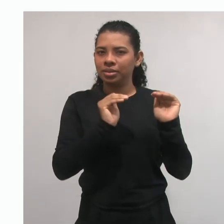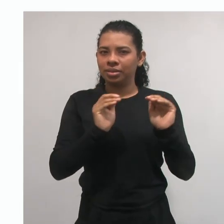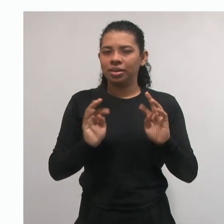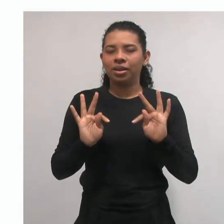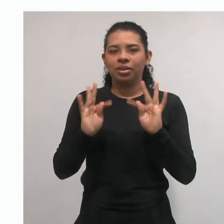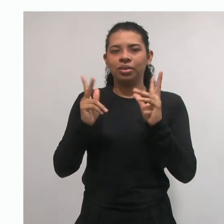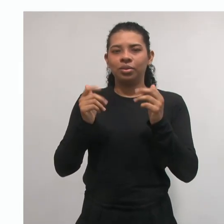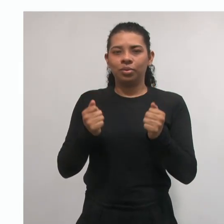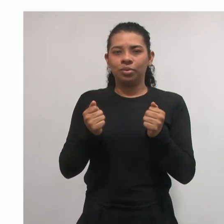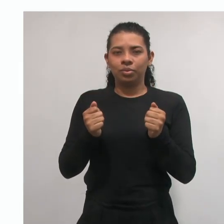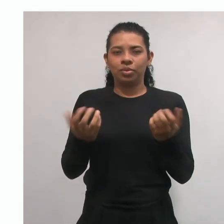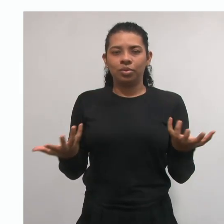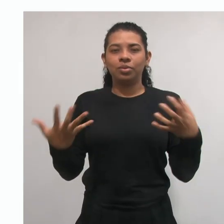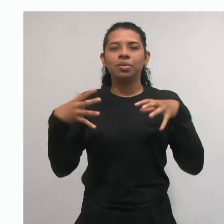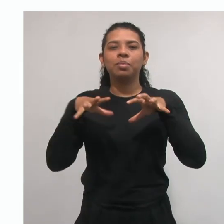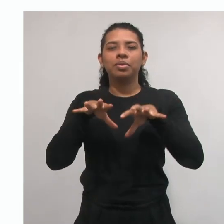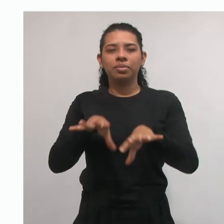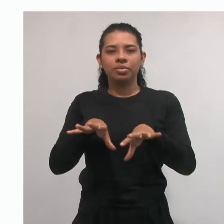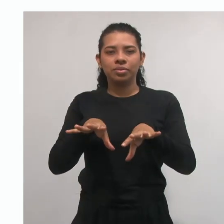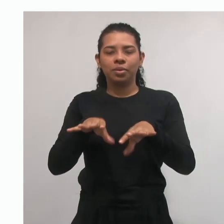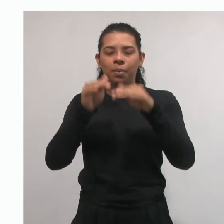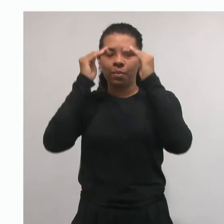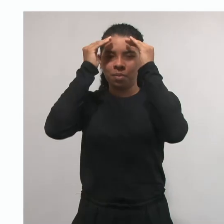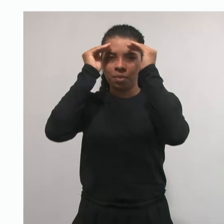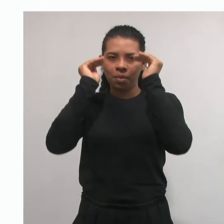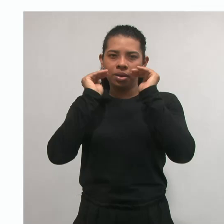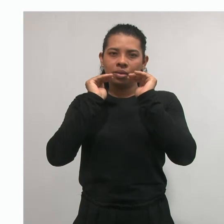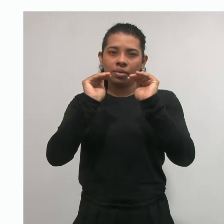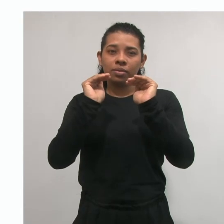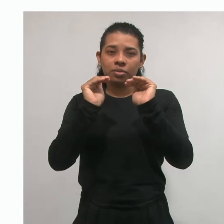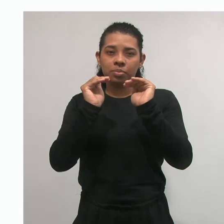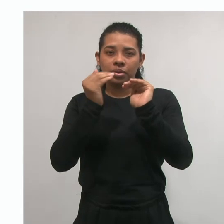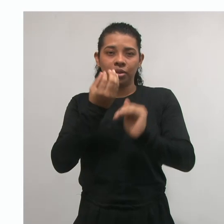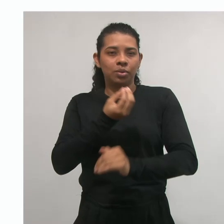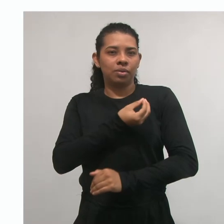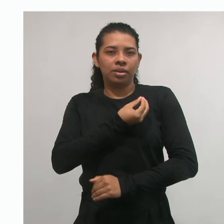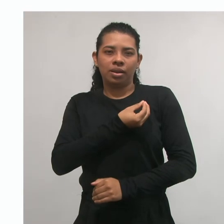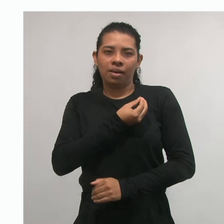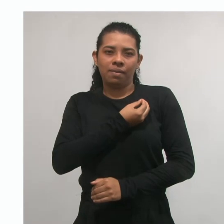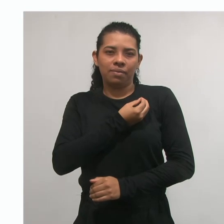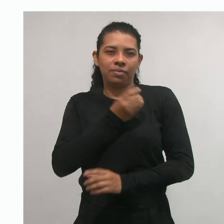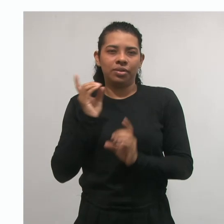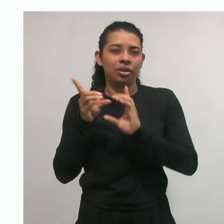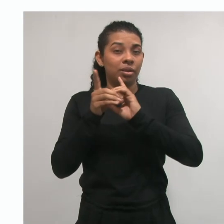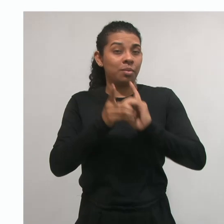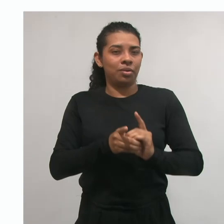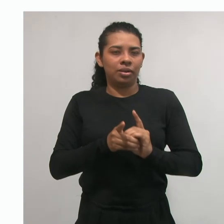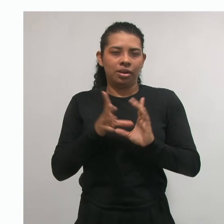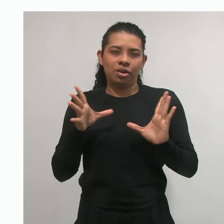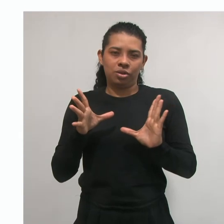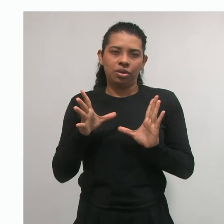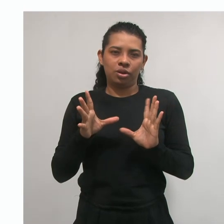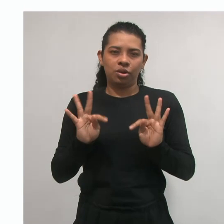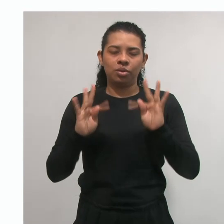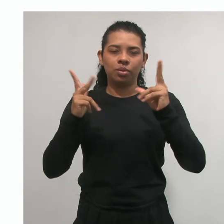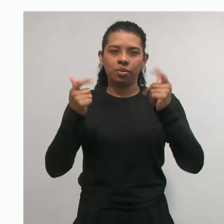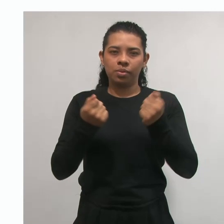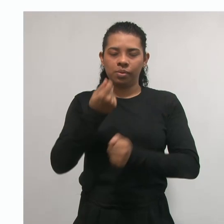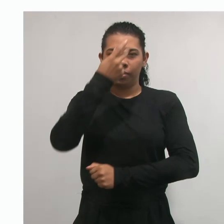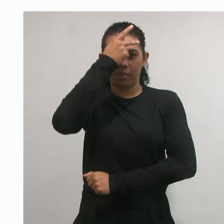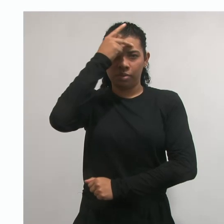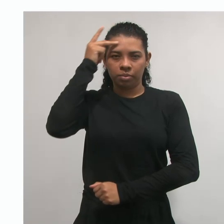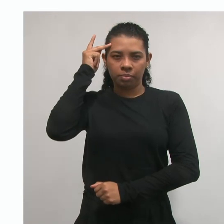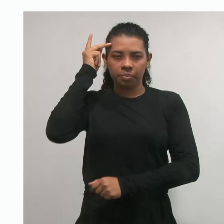caminho para a inclusão, o respeito e a vida democrática. No entanto, nós